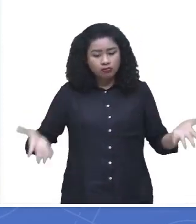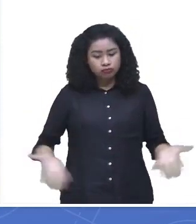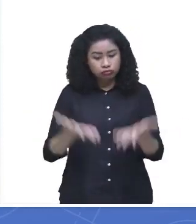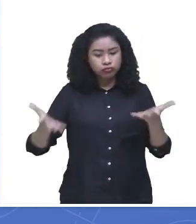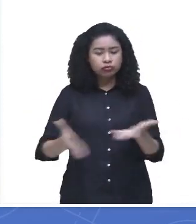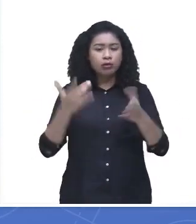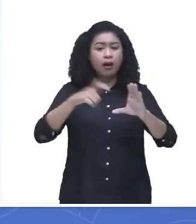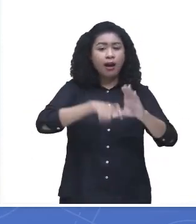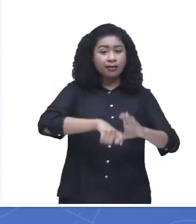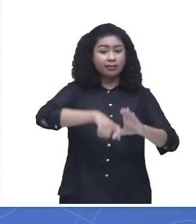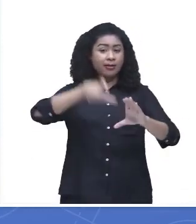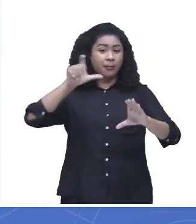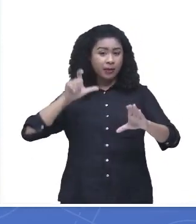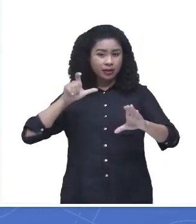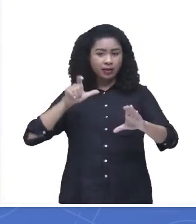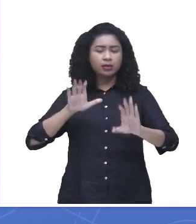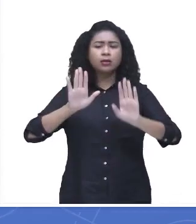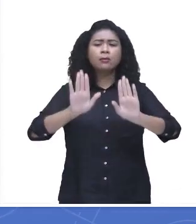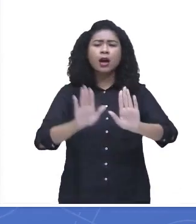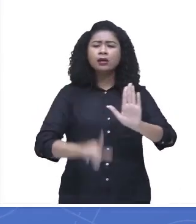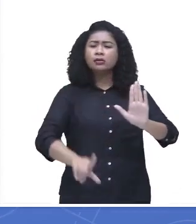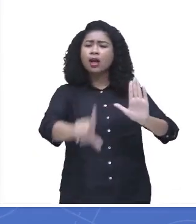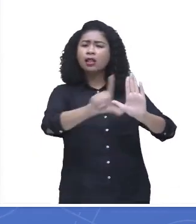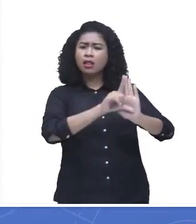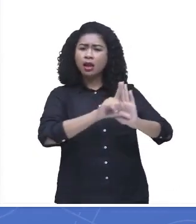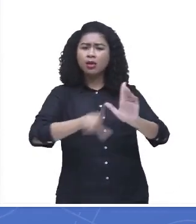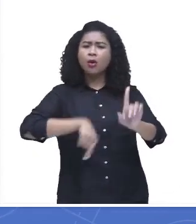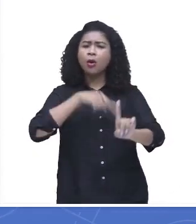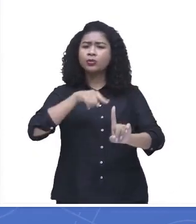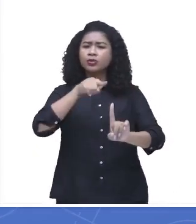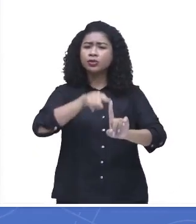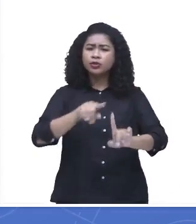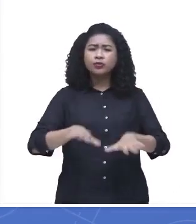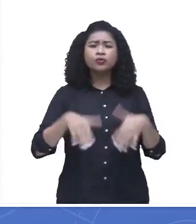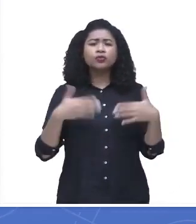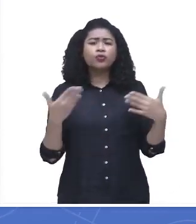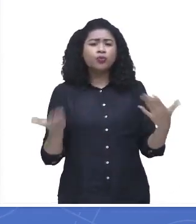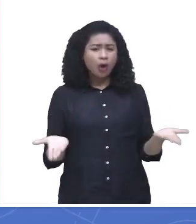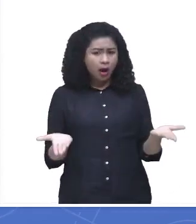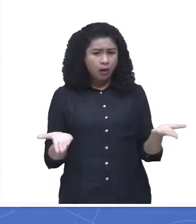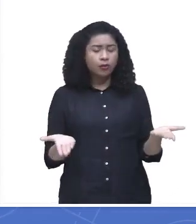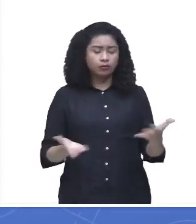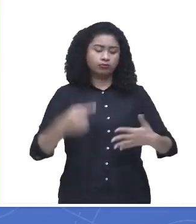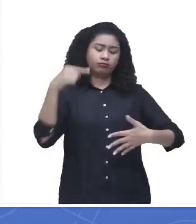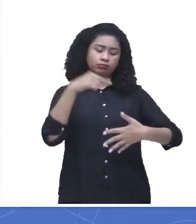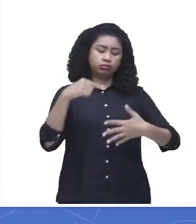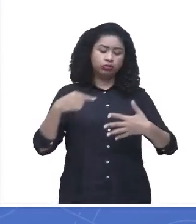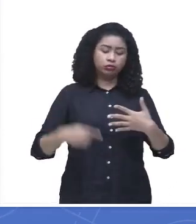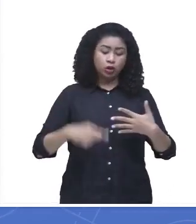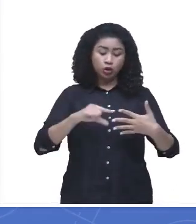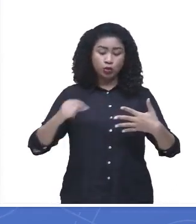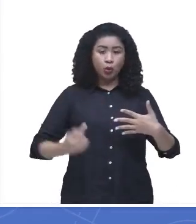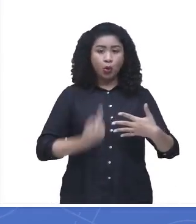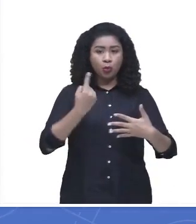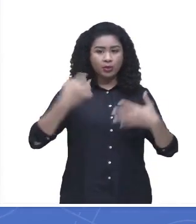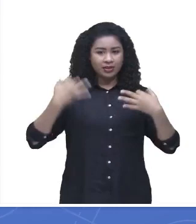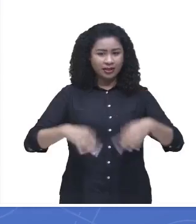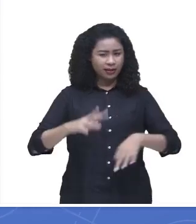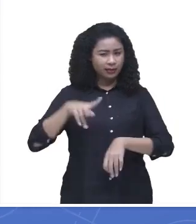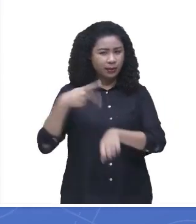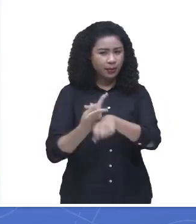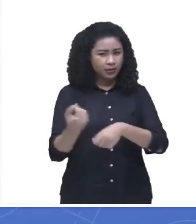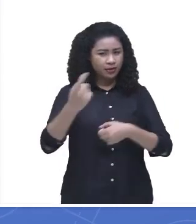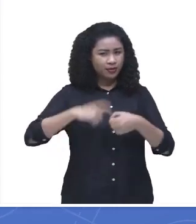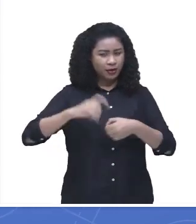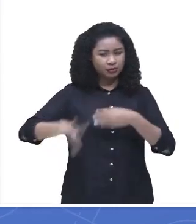os objetivos dessas leis, ok? Destacam-se, temos 5 alternativas, apenas uma correta, até daqui a pouco